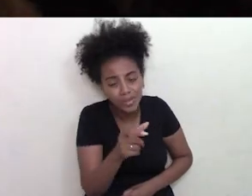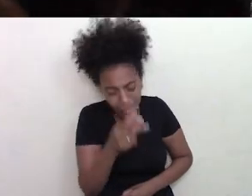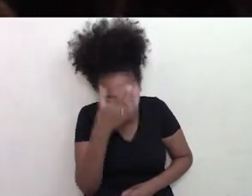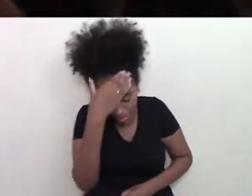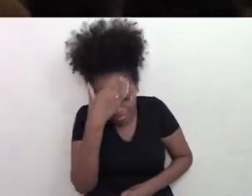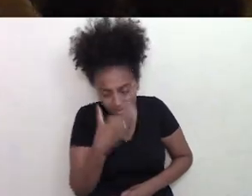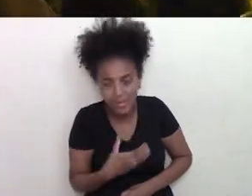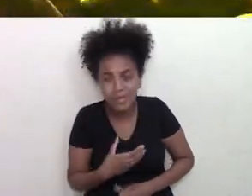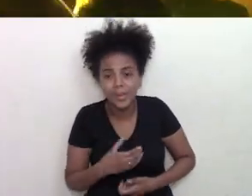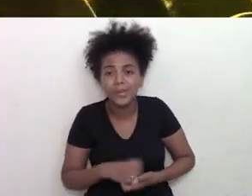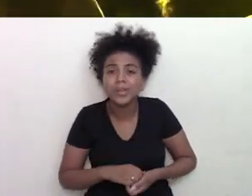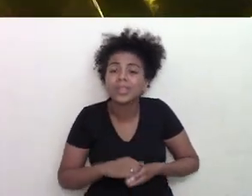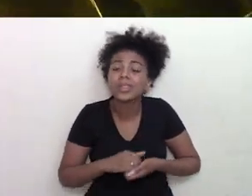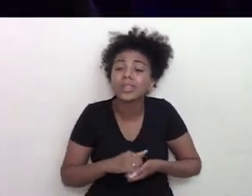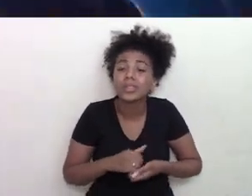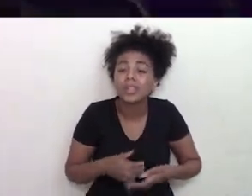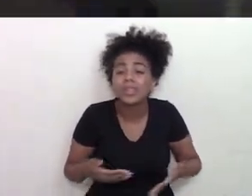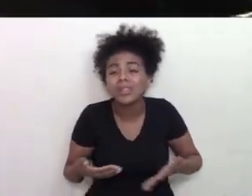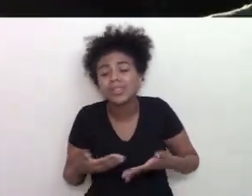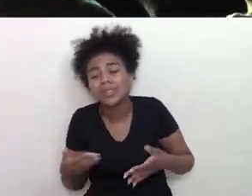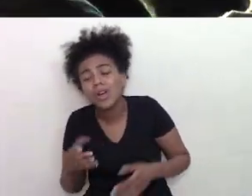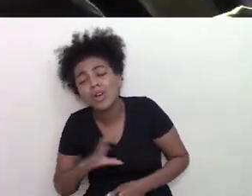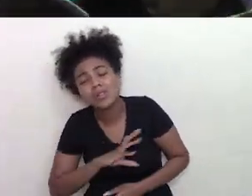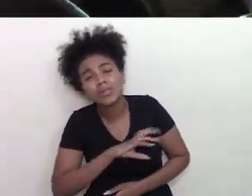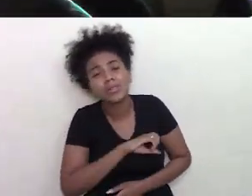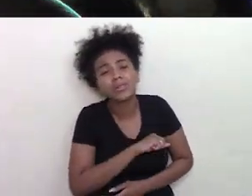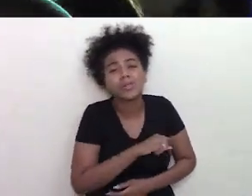que quer dizer pra mim.